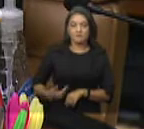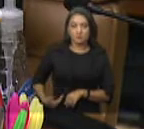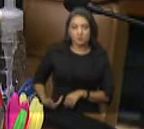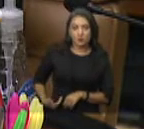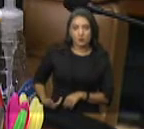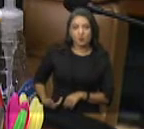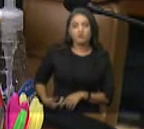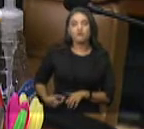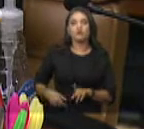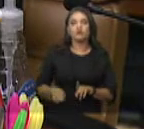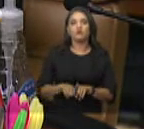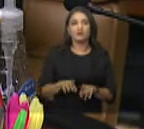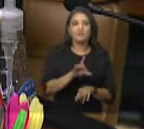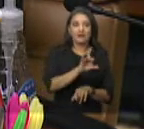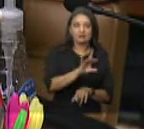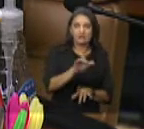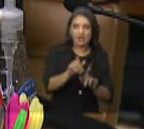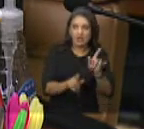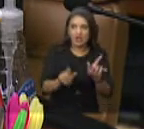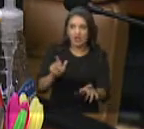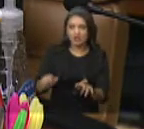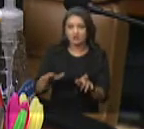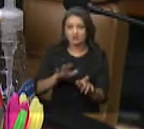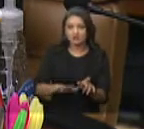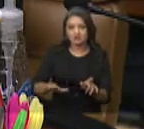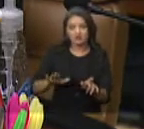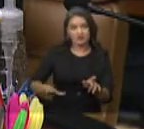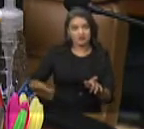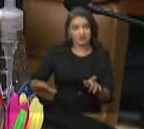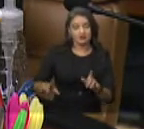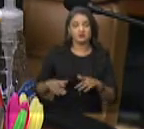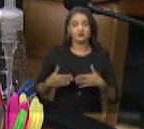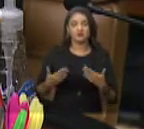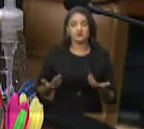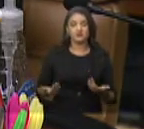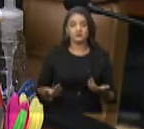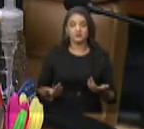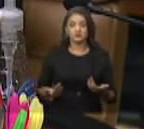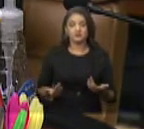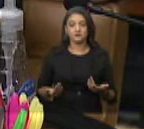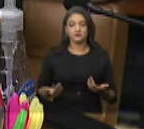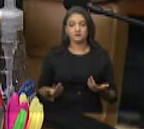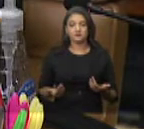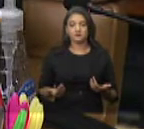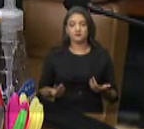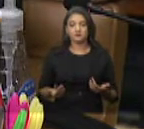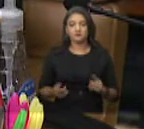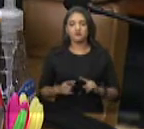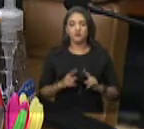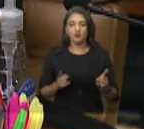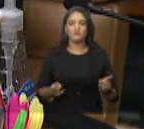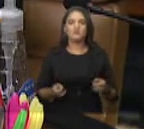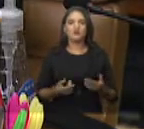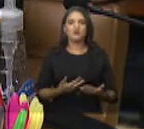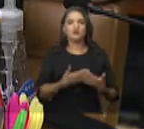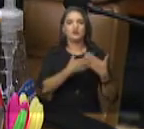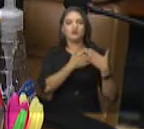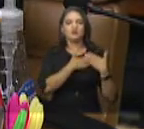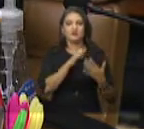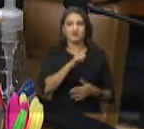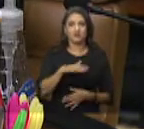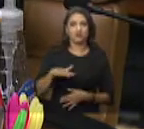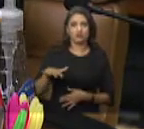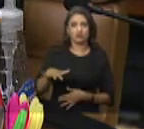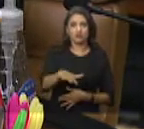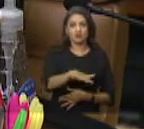subjetivo que corresponde portanto num dever objetivo da entidade a que se entrega